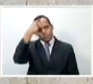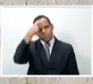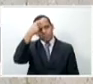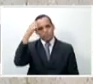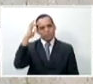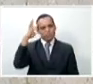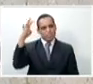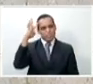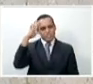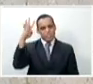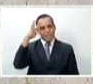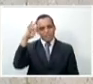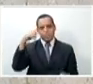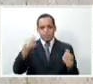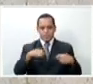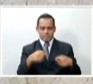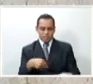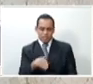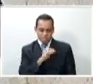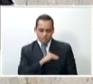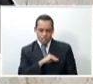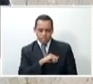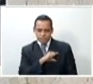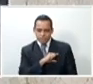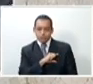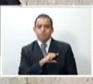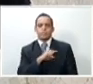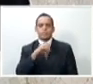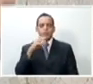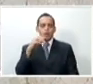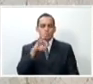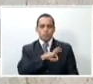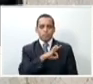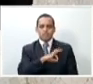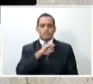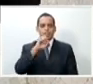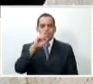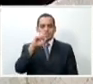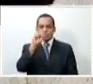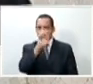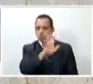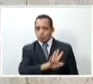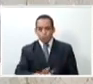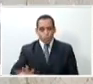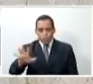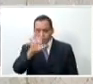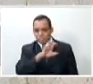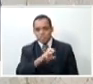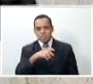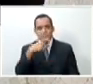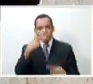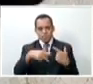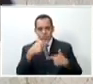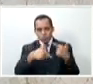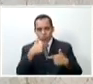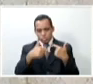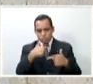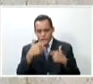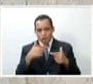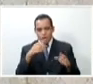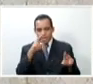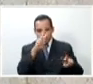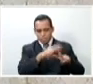verem que realmente precisam melhorar o salário da Polícia Militar, da Guarda Civil, da Polícia Civil, dos agentes penitenciários que estão em greve, das